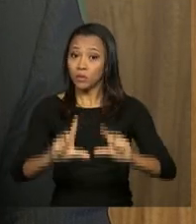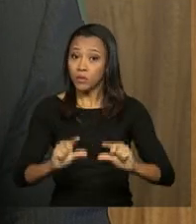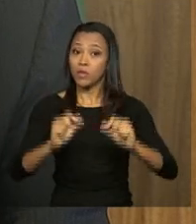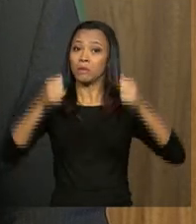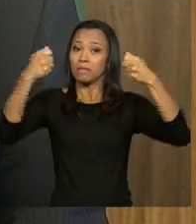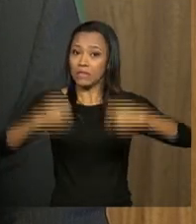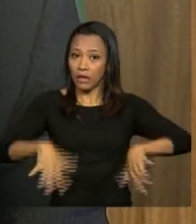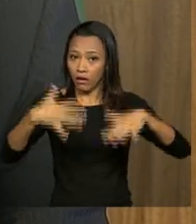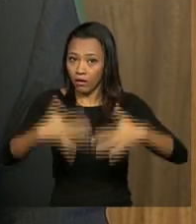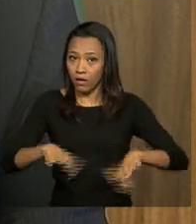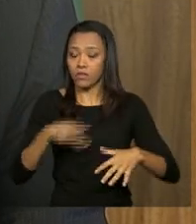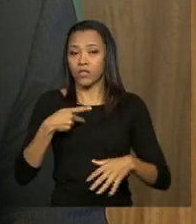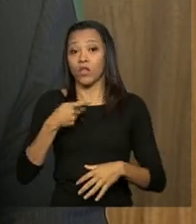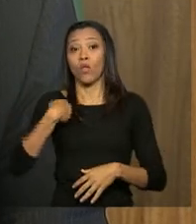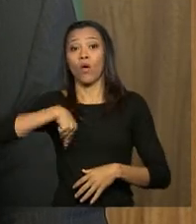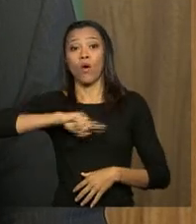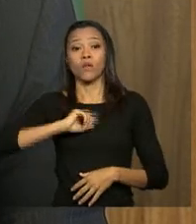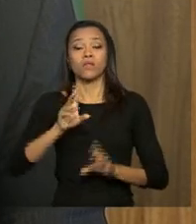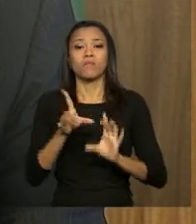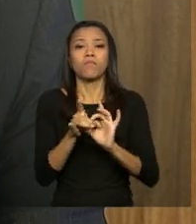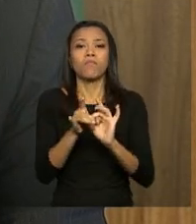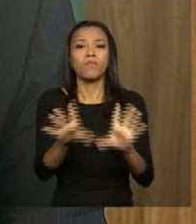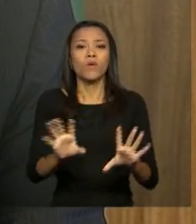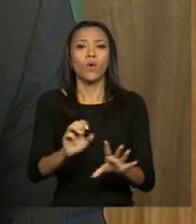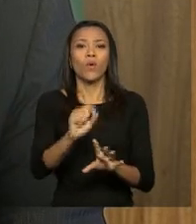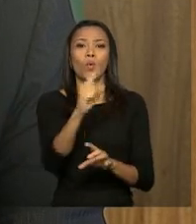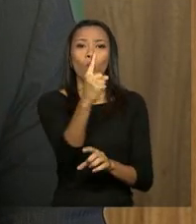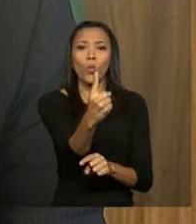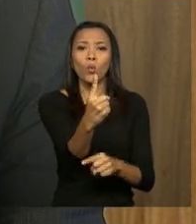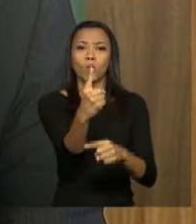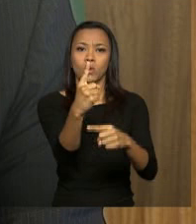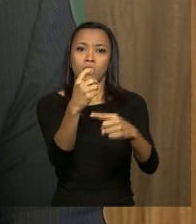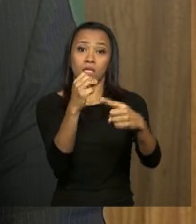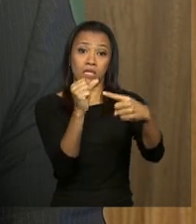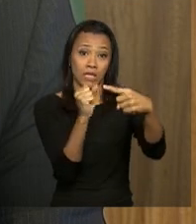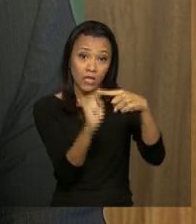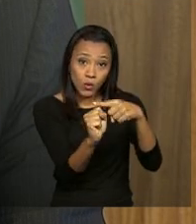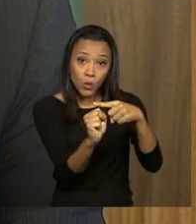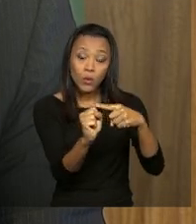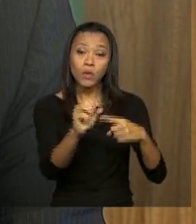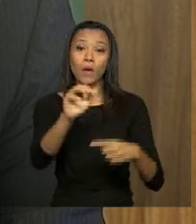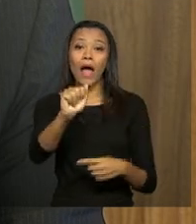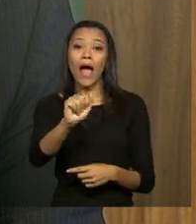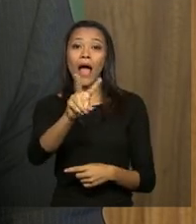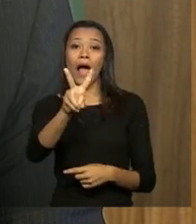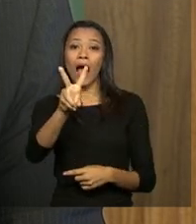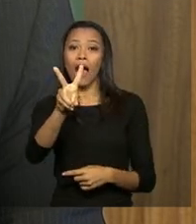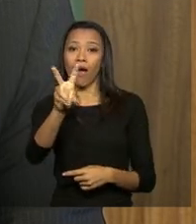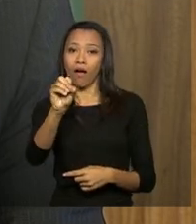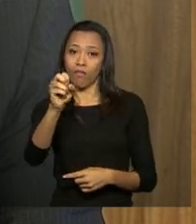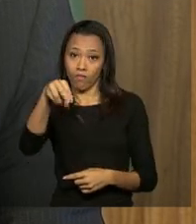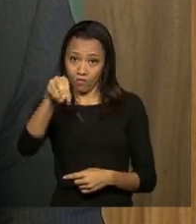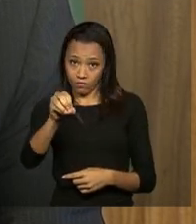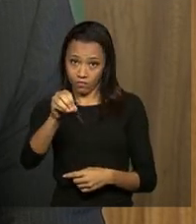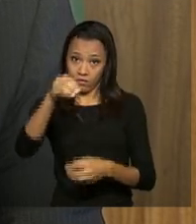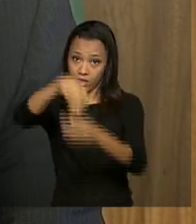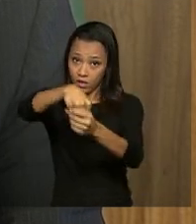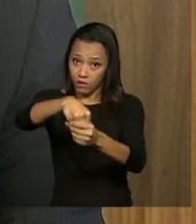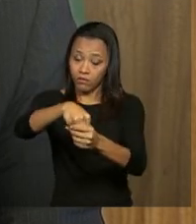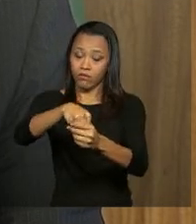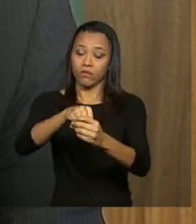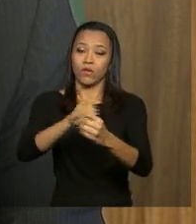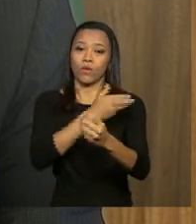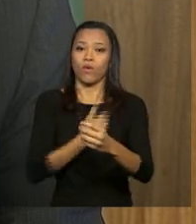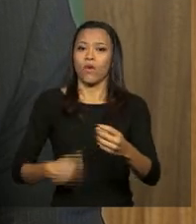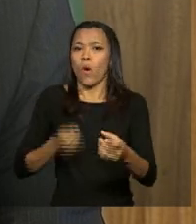estamos liberando apenas um dezoito avos do orçamento de livre provimento pela